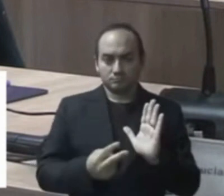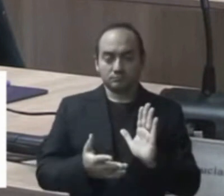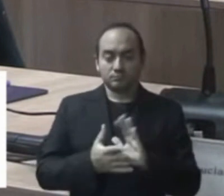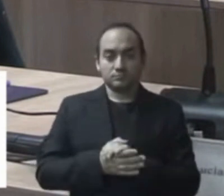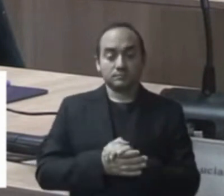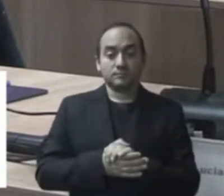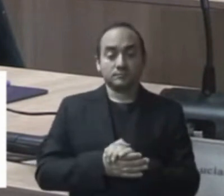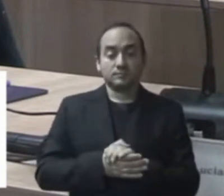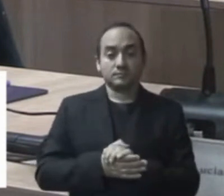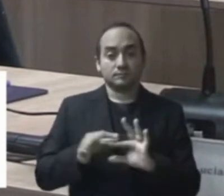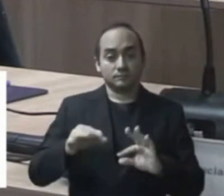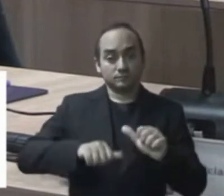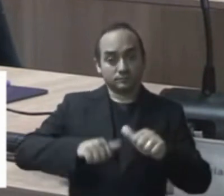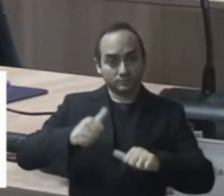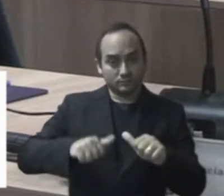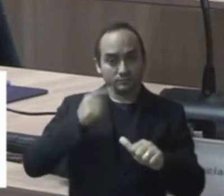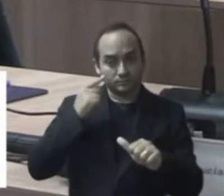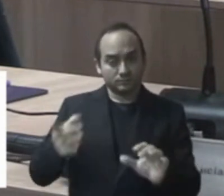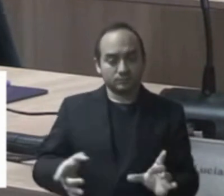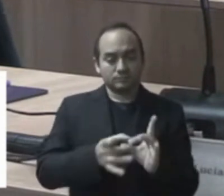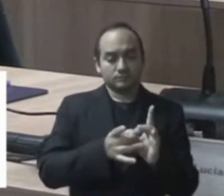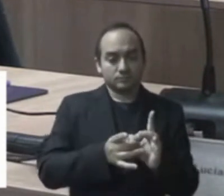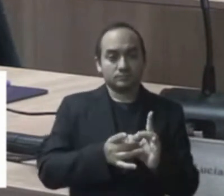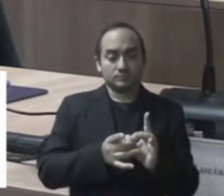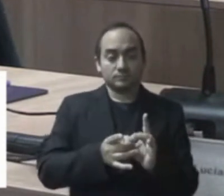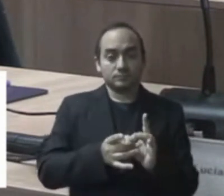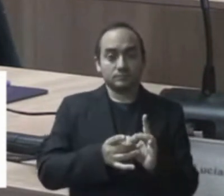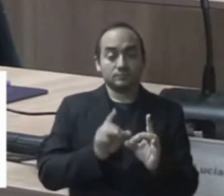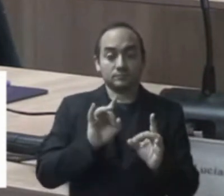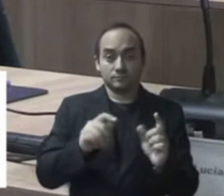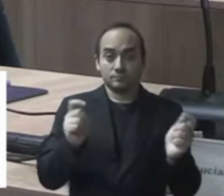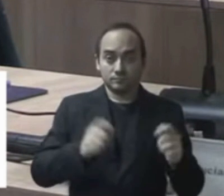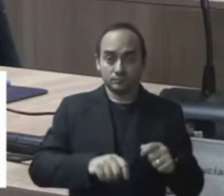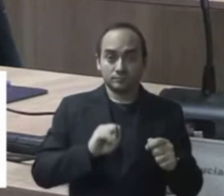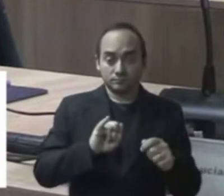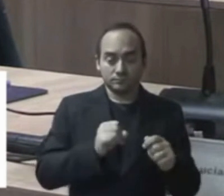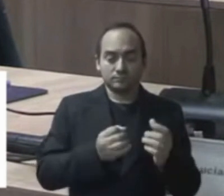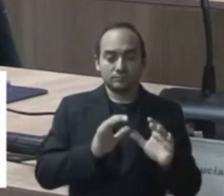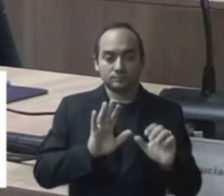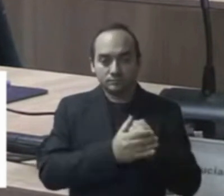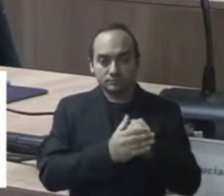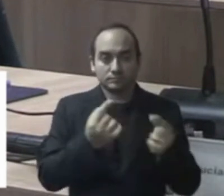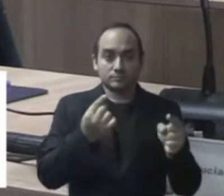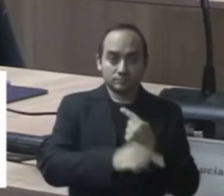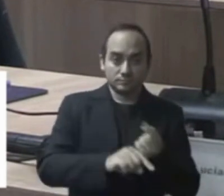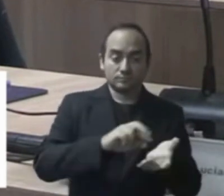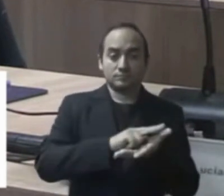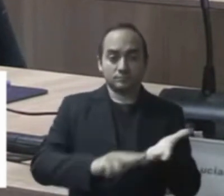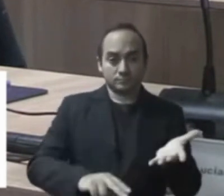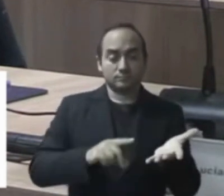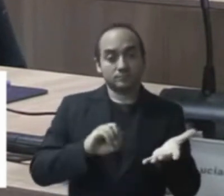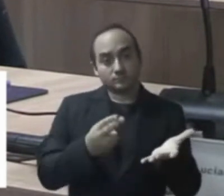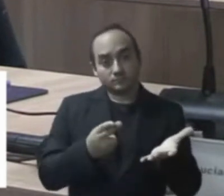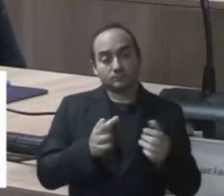declaração, por serem dotados de fundamentação vinculada, somente são cabíveis quando houver obscuridade, contradição